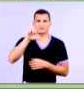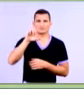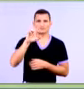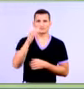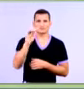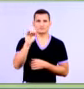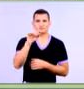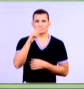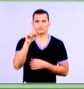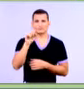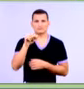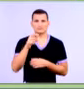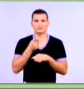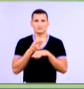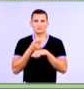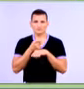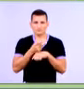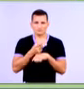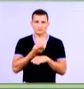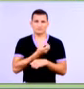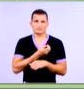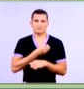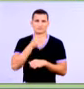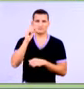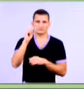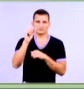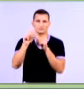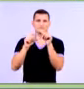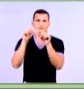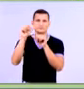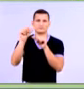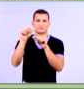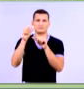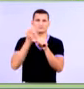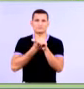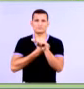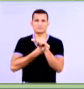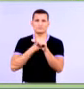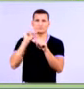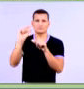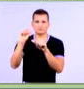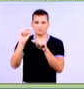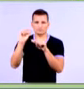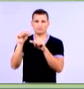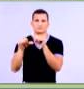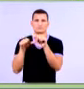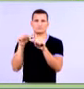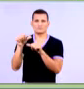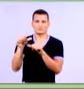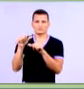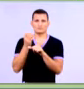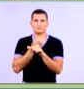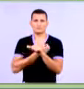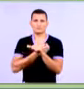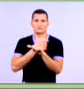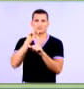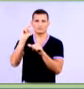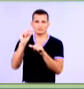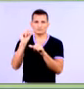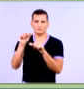seguinte, procuro quem é o menor e troco com a gaveta 0. Procuro o segundo menor e troco com a gaveta